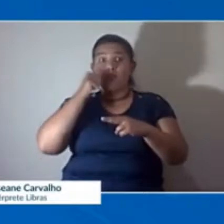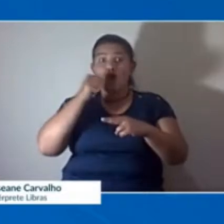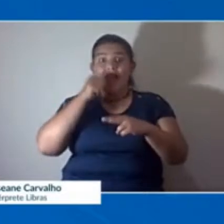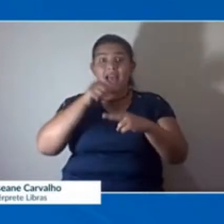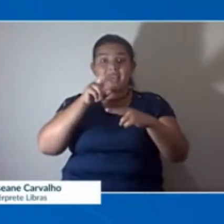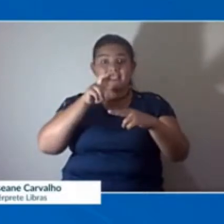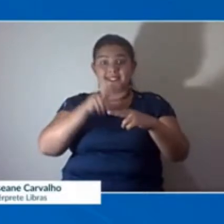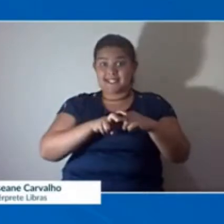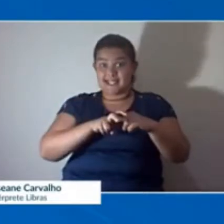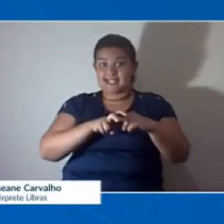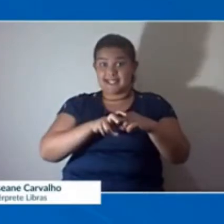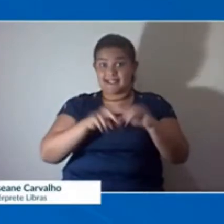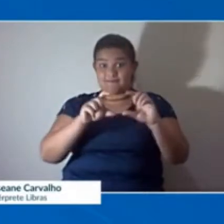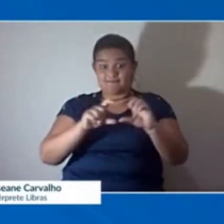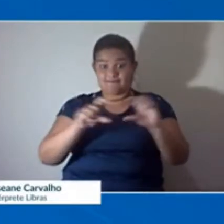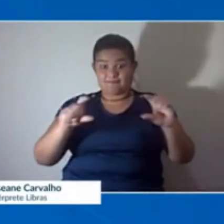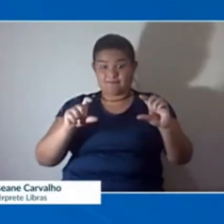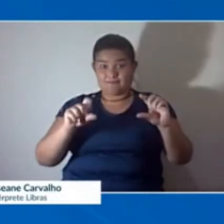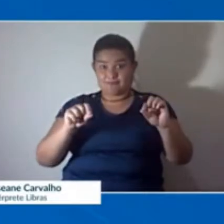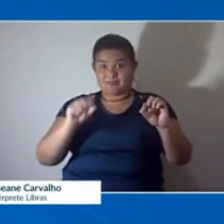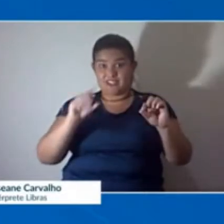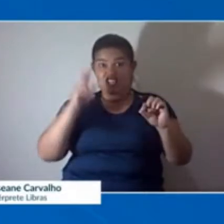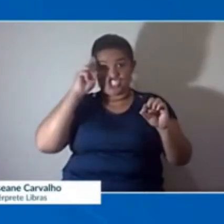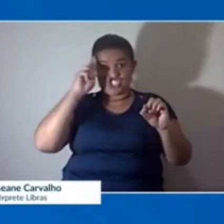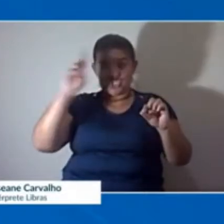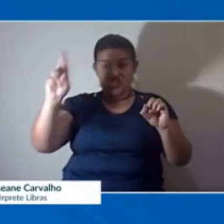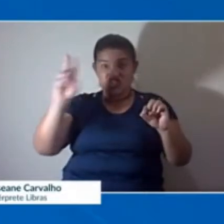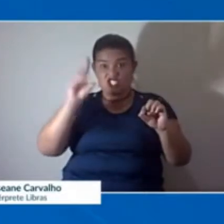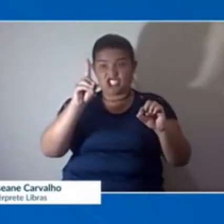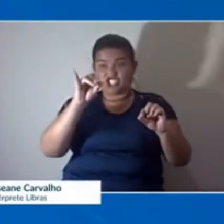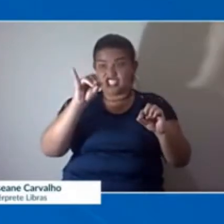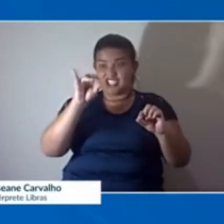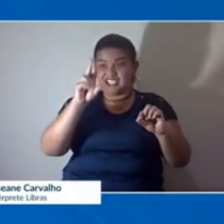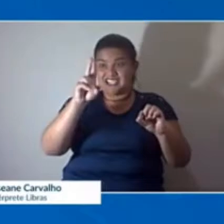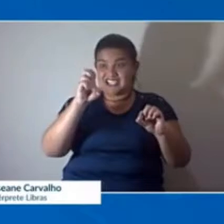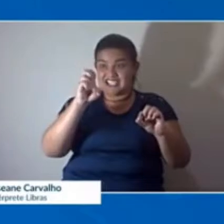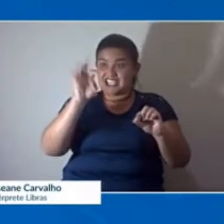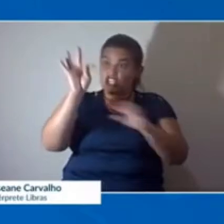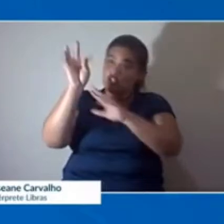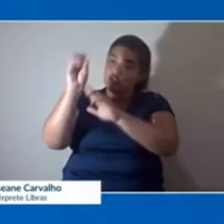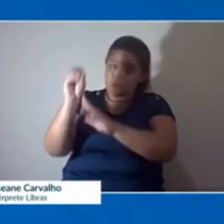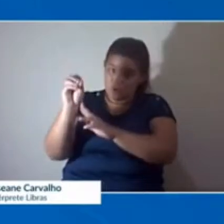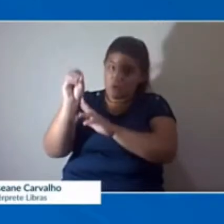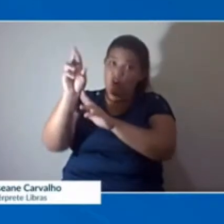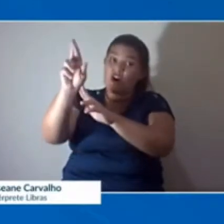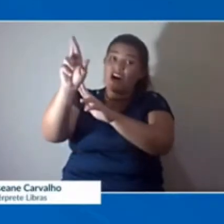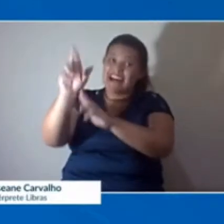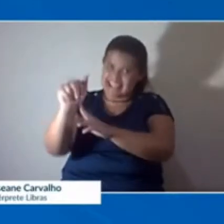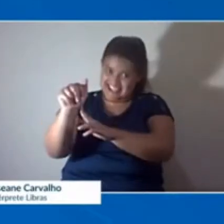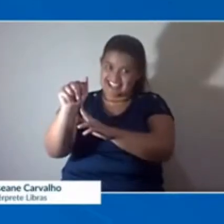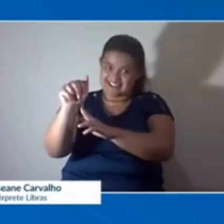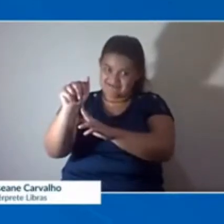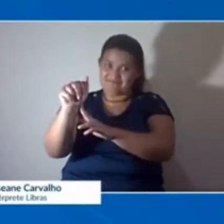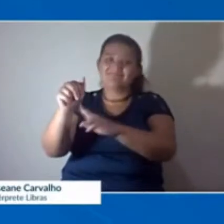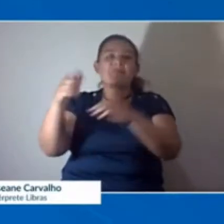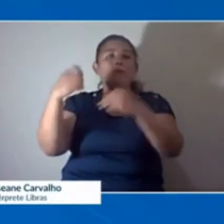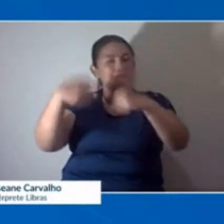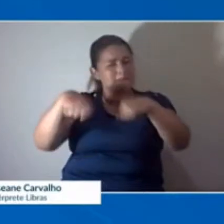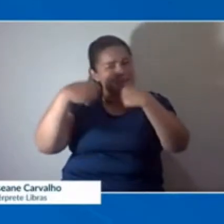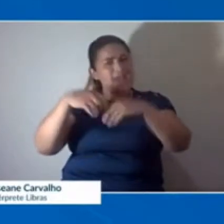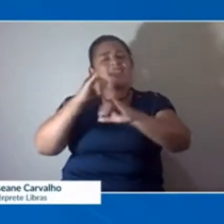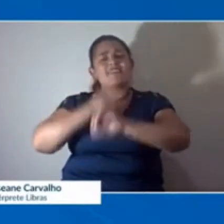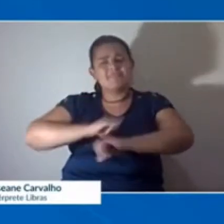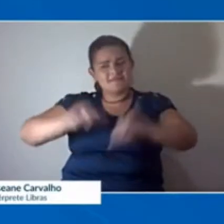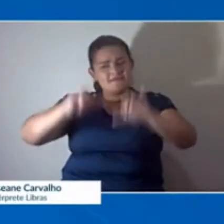estava escrito, ao invés de diretor, estava escrito diretora. Então, eu acho que a gente tem que investir nisso, encarar como uma